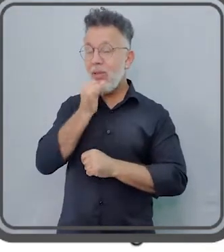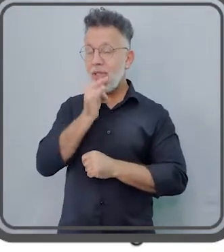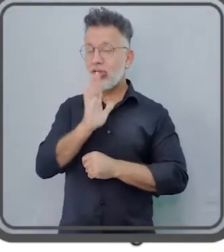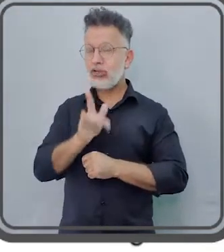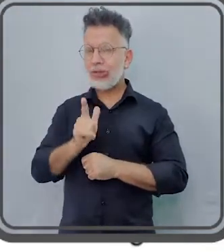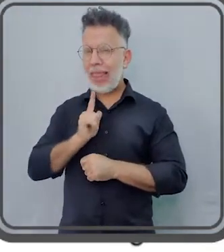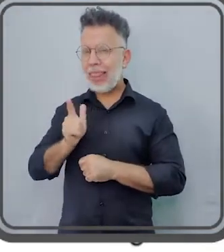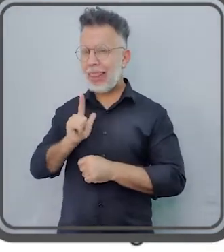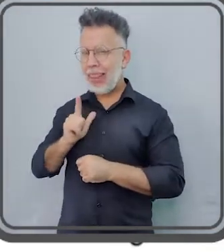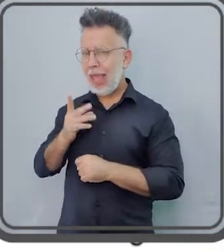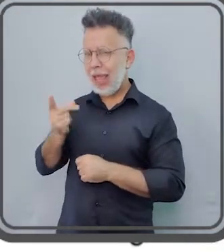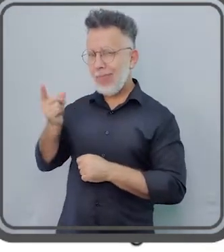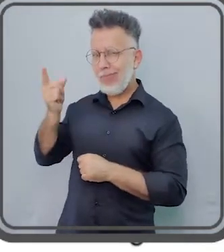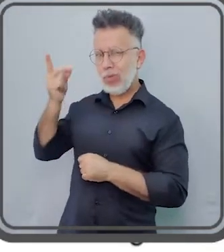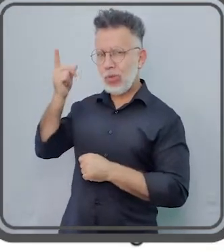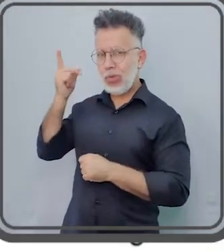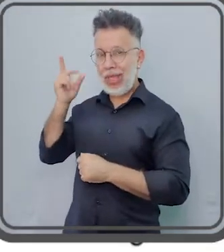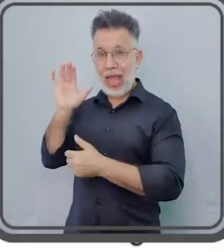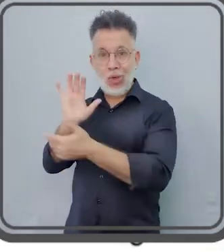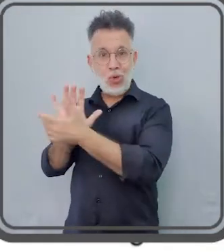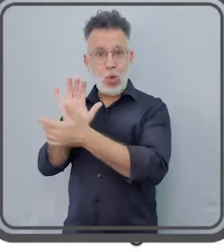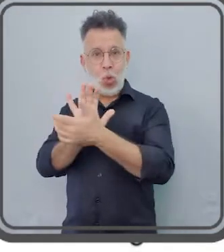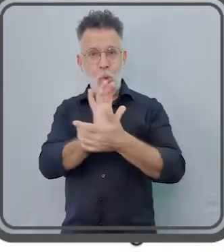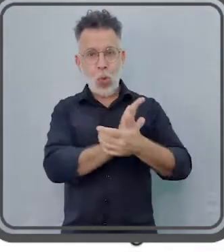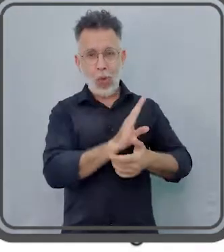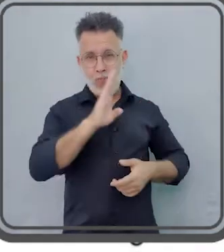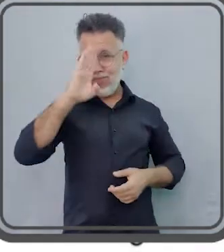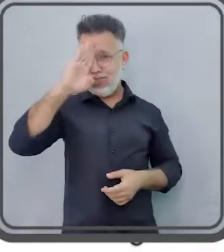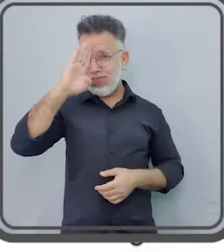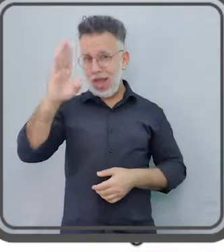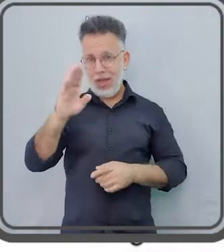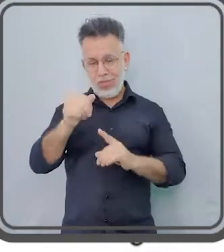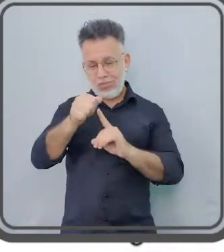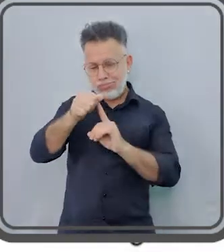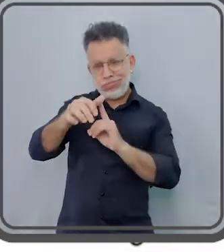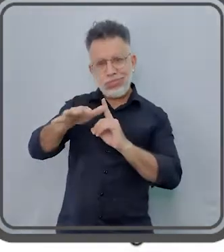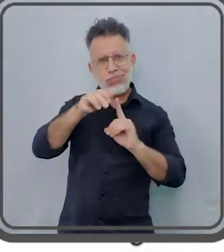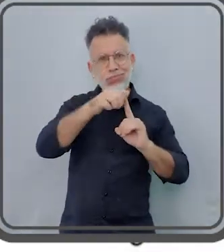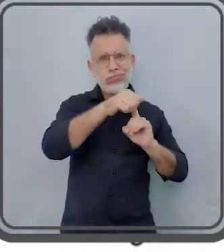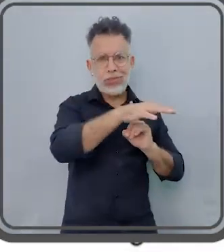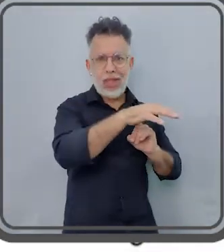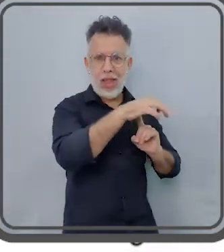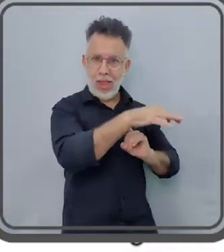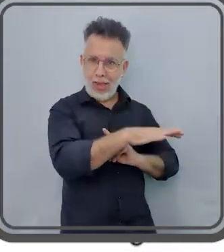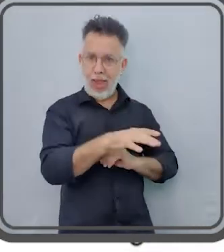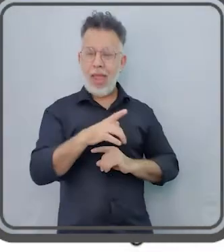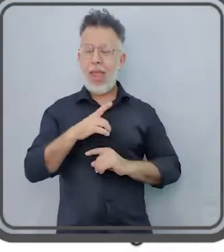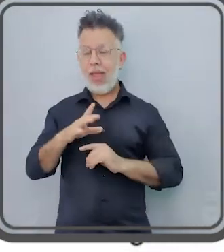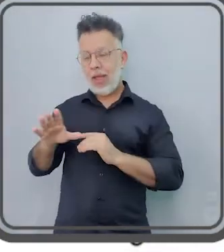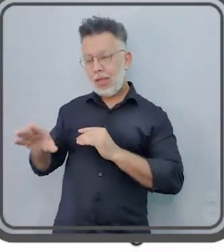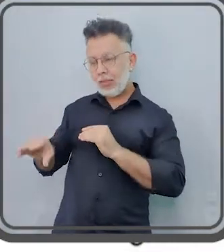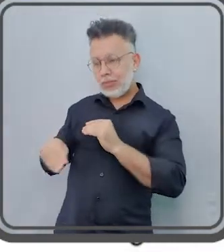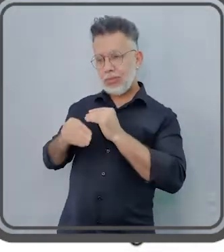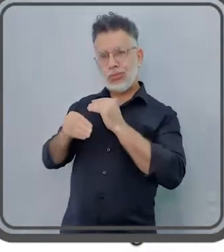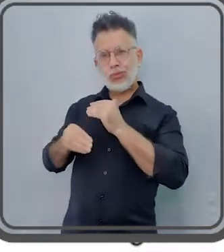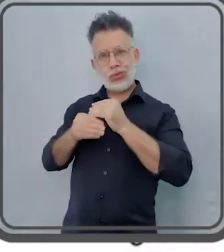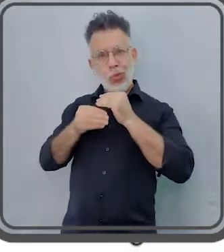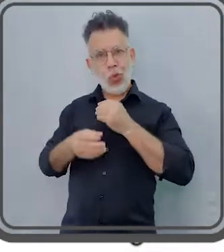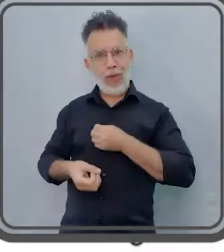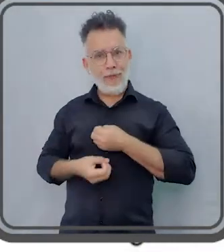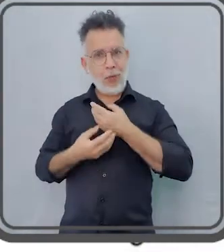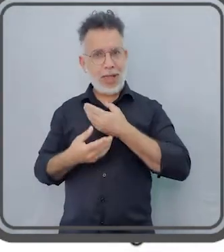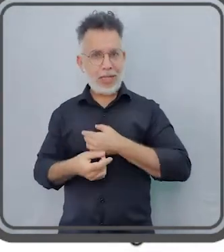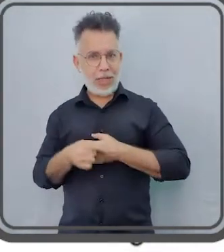gente já tem há muito tempo alguns grupos muito chaves e que são muito disseminadores, que retroalimentam a FIU